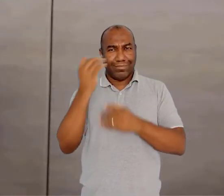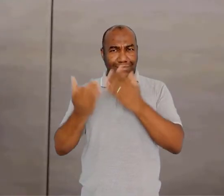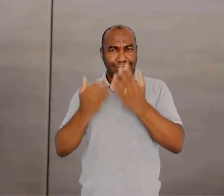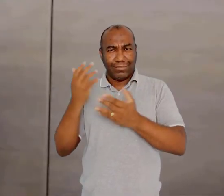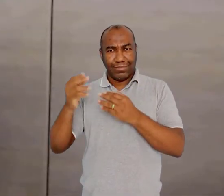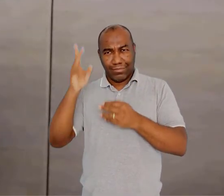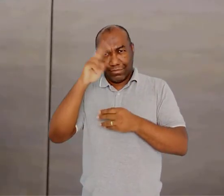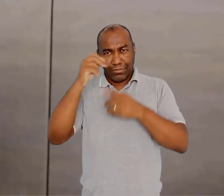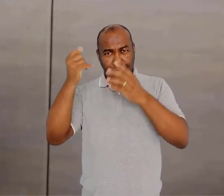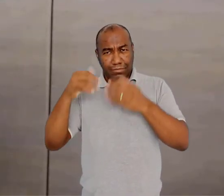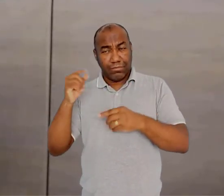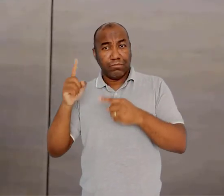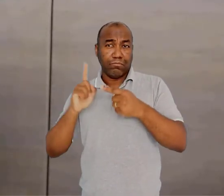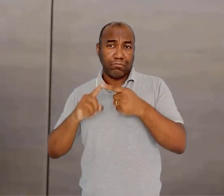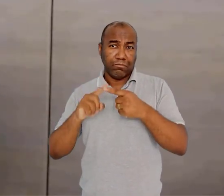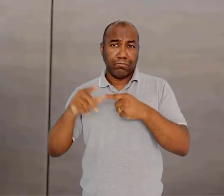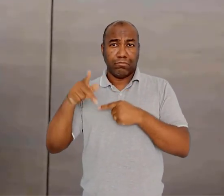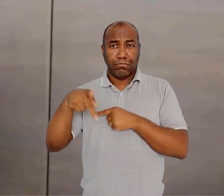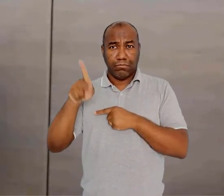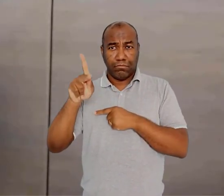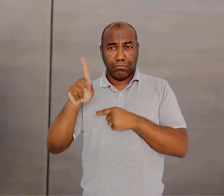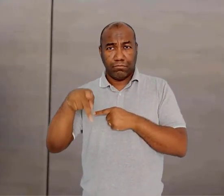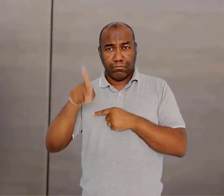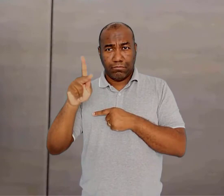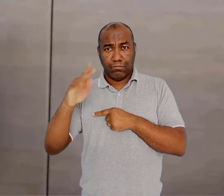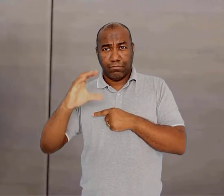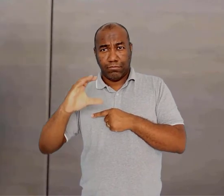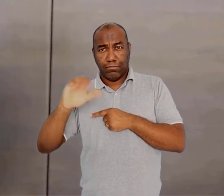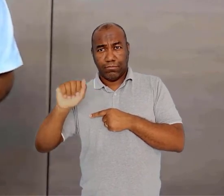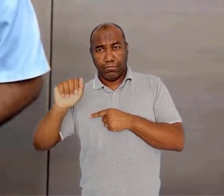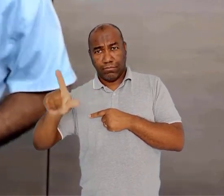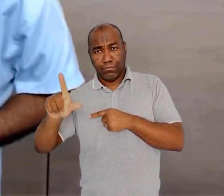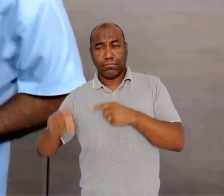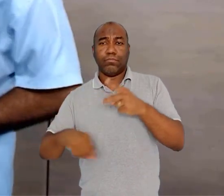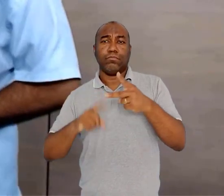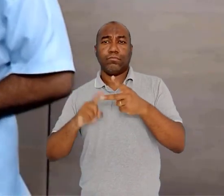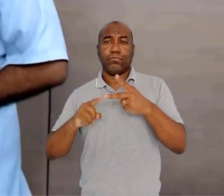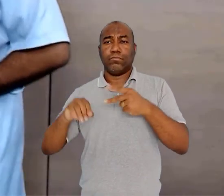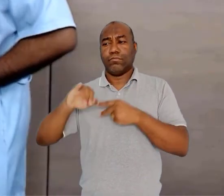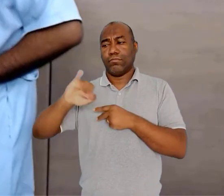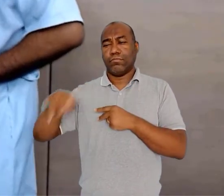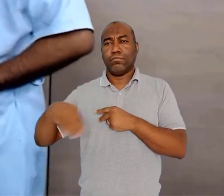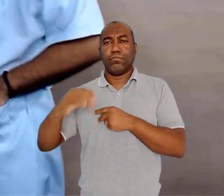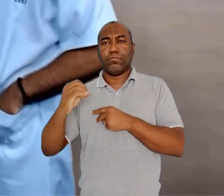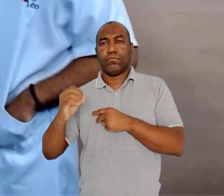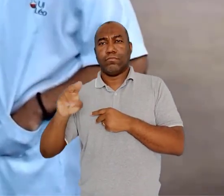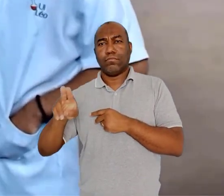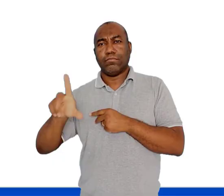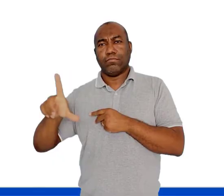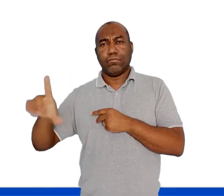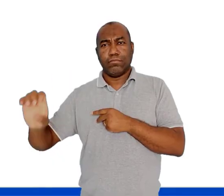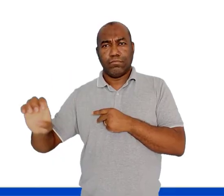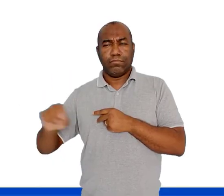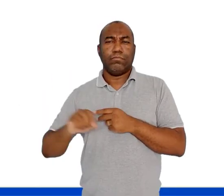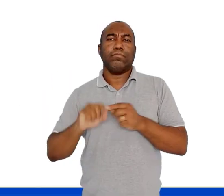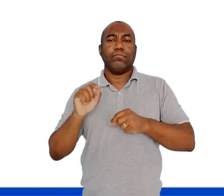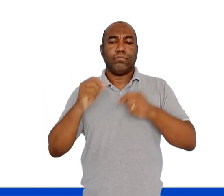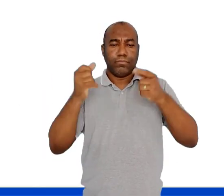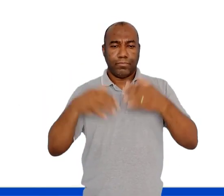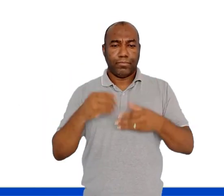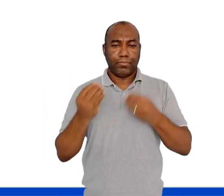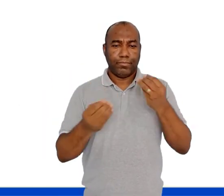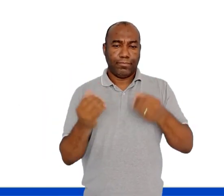passada. E essas duas formas quem calcula é a física, na parte de calorimetria. Então, voltando lá, vamos substituir esses valores. Ao invés de